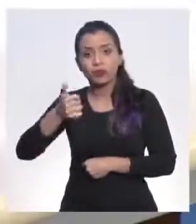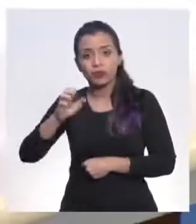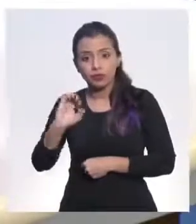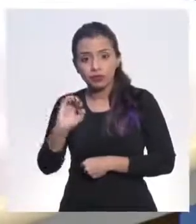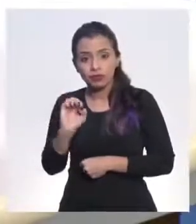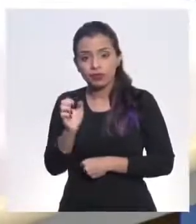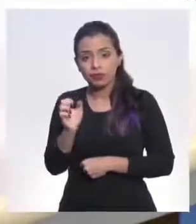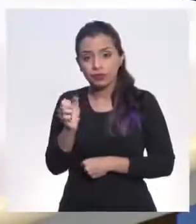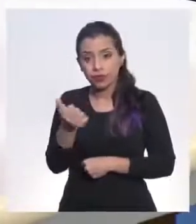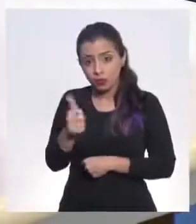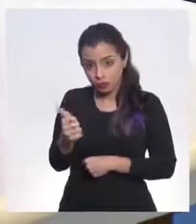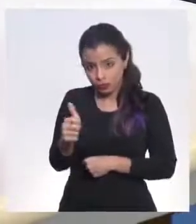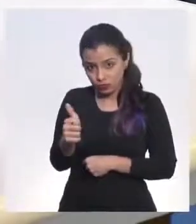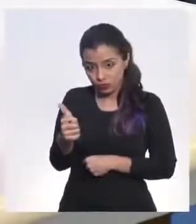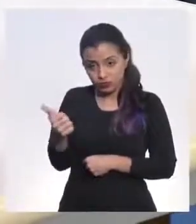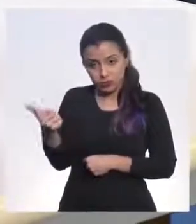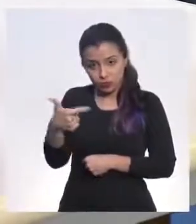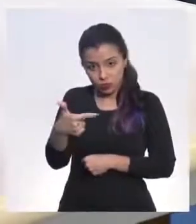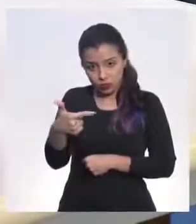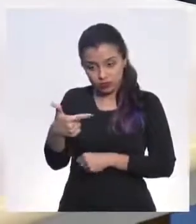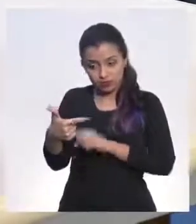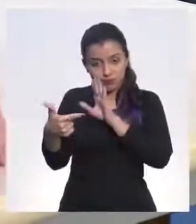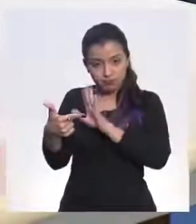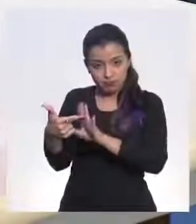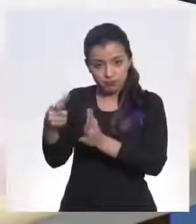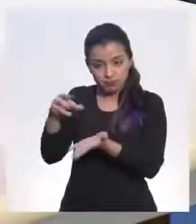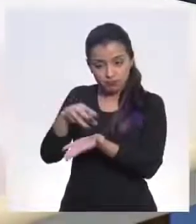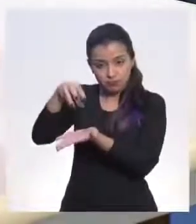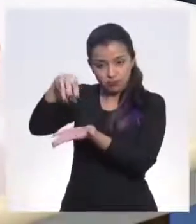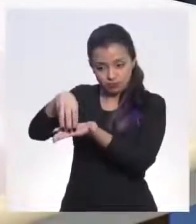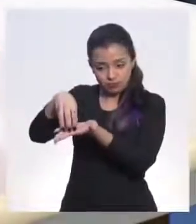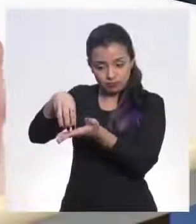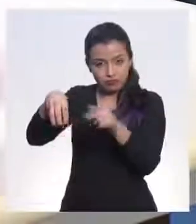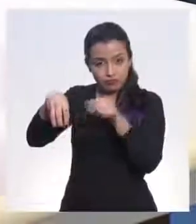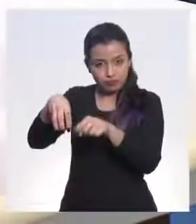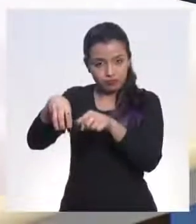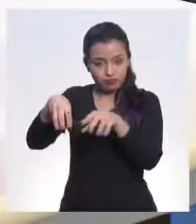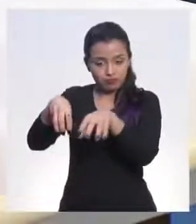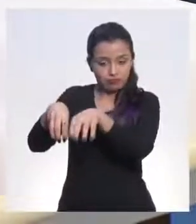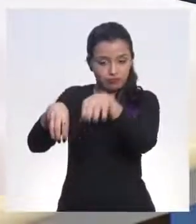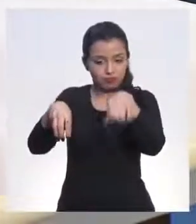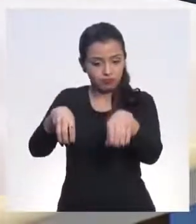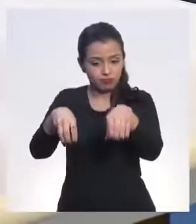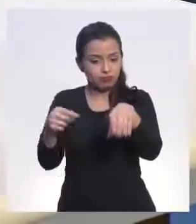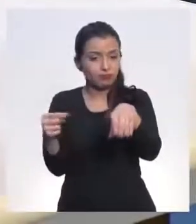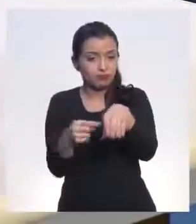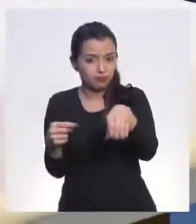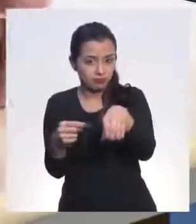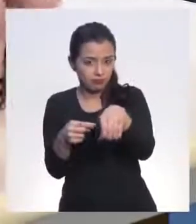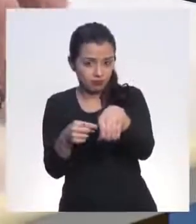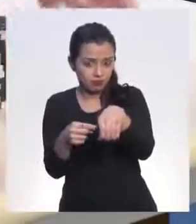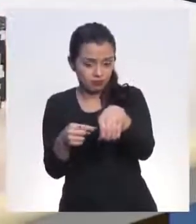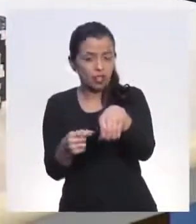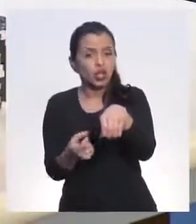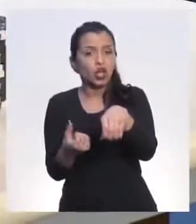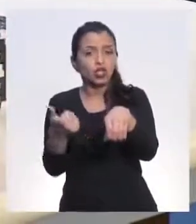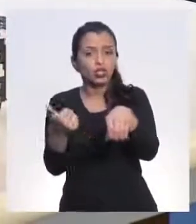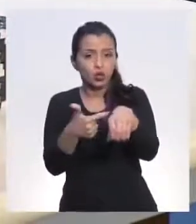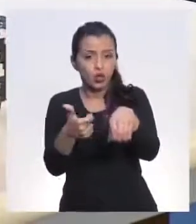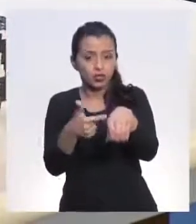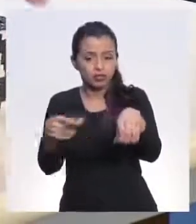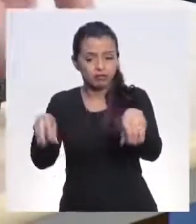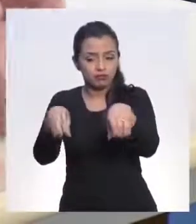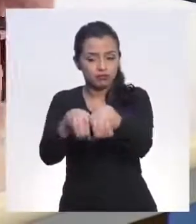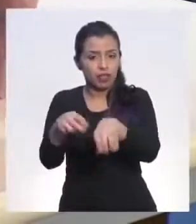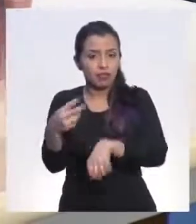9, 10, 11, 12. Se eu tenho 12 aqui, do total de 24,